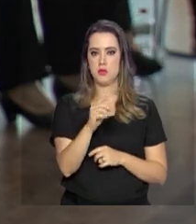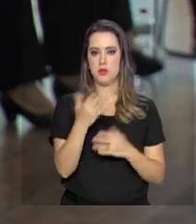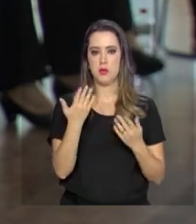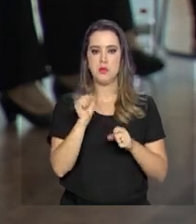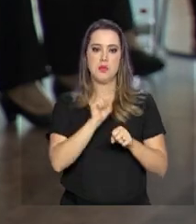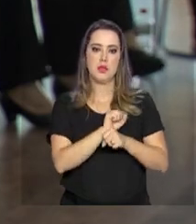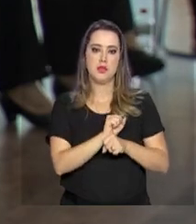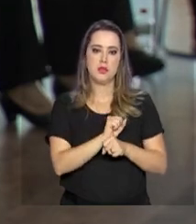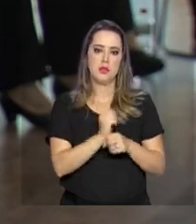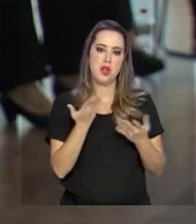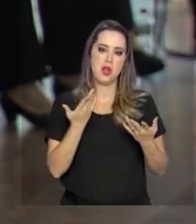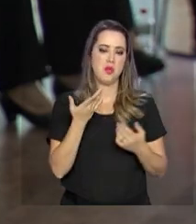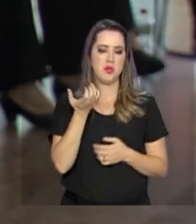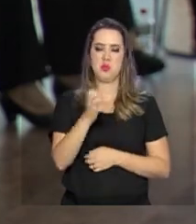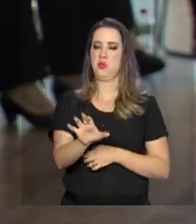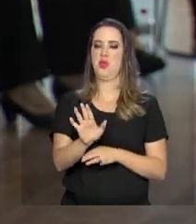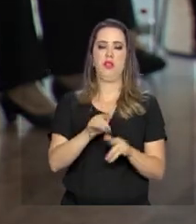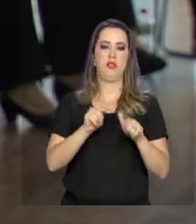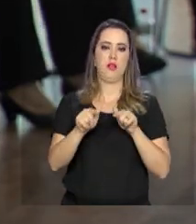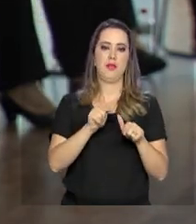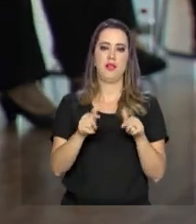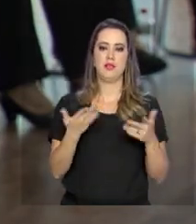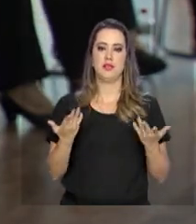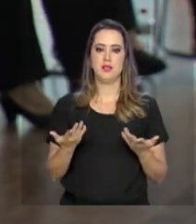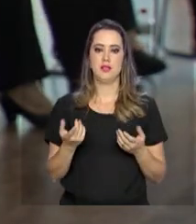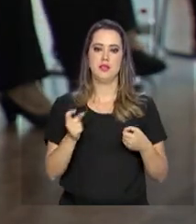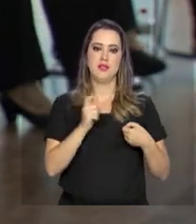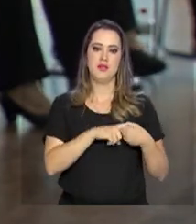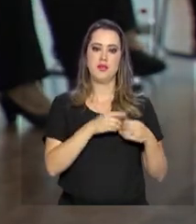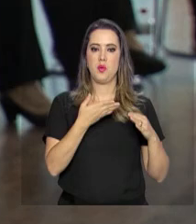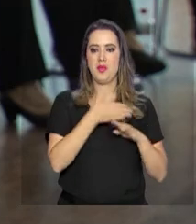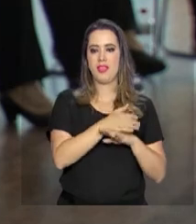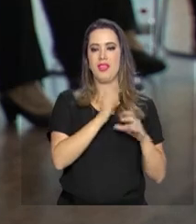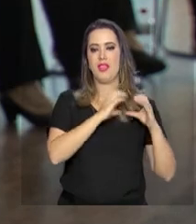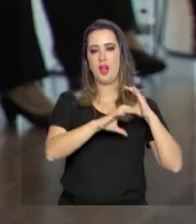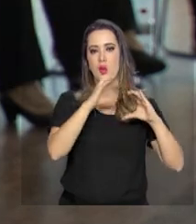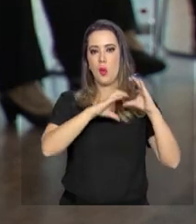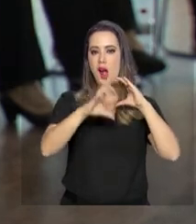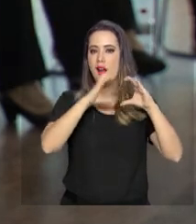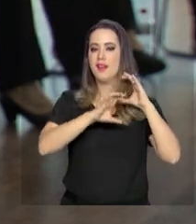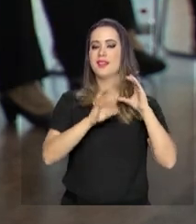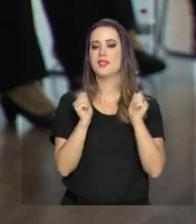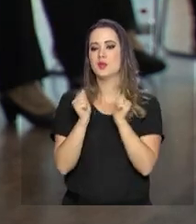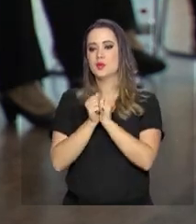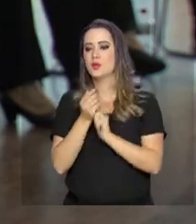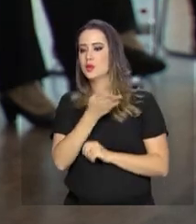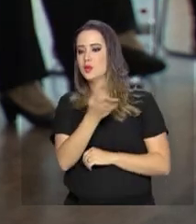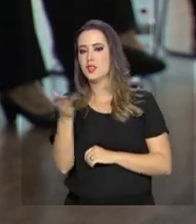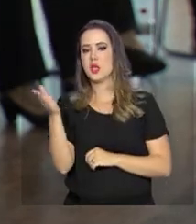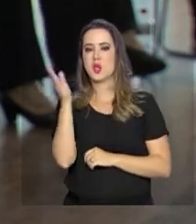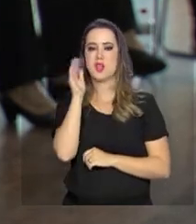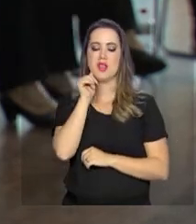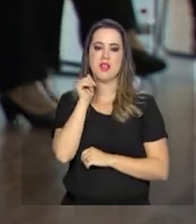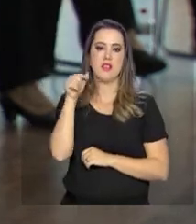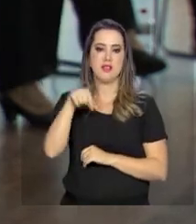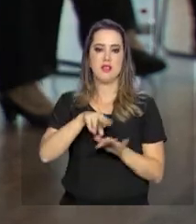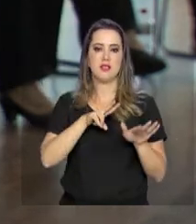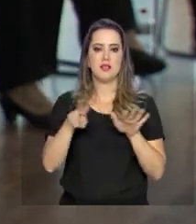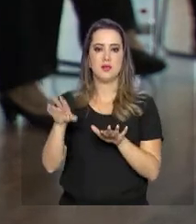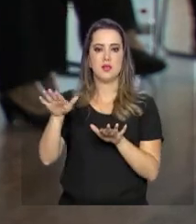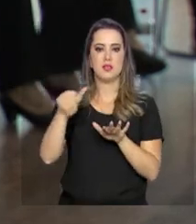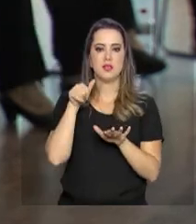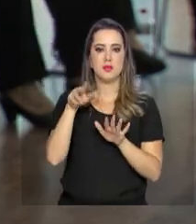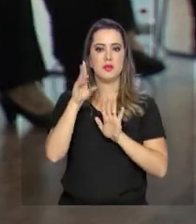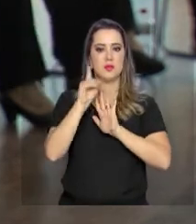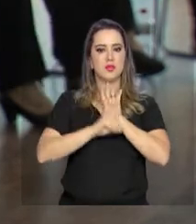parei falei agora não quero mais sair ventre no coral enquanto isso assim esses mcs semana agora é chamado a